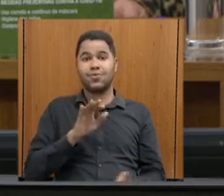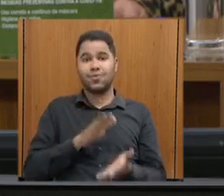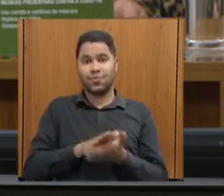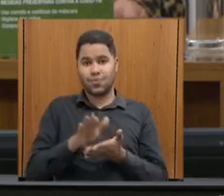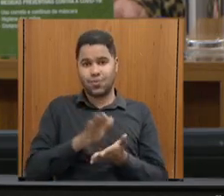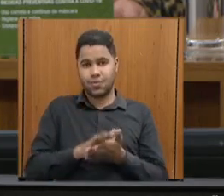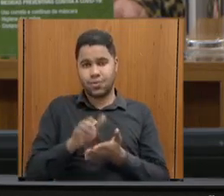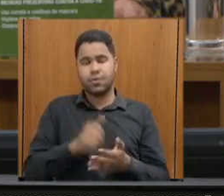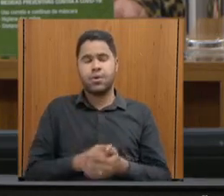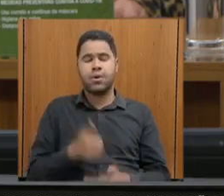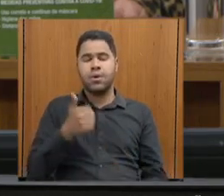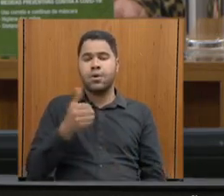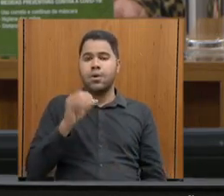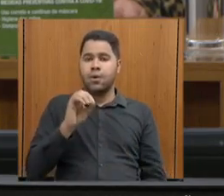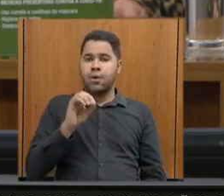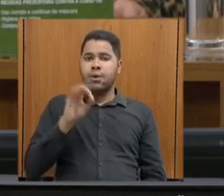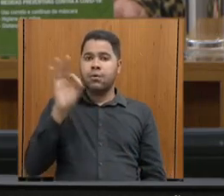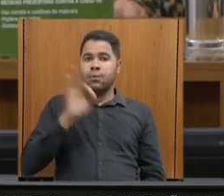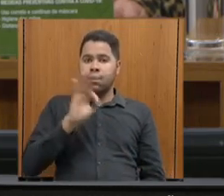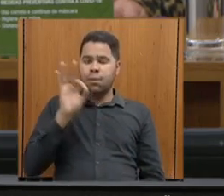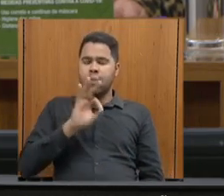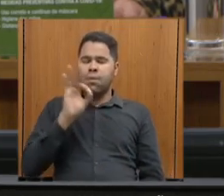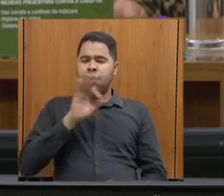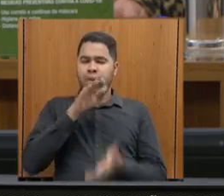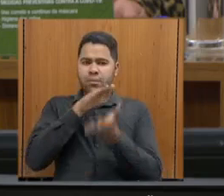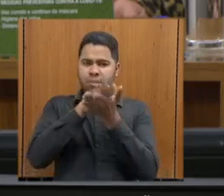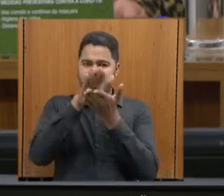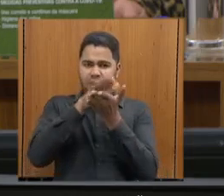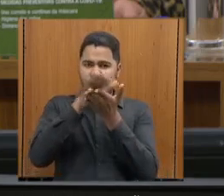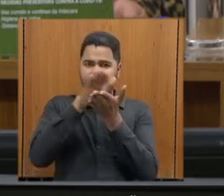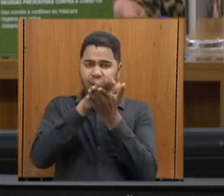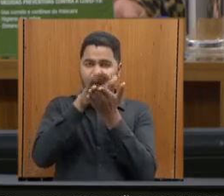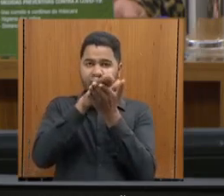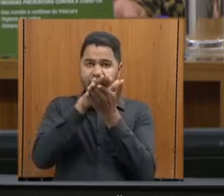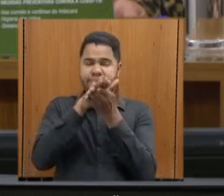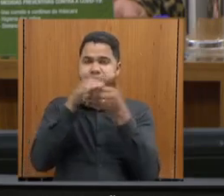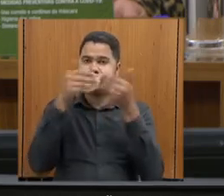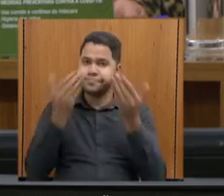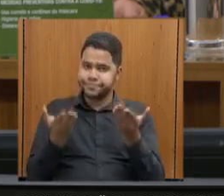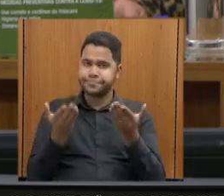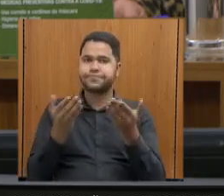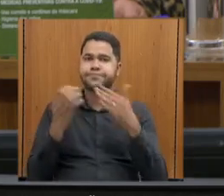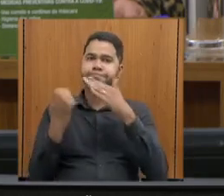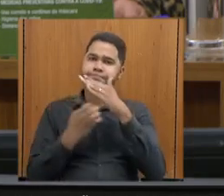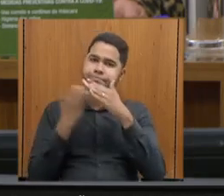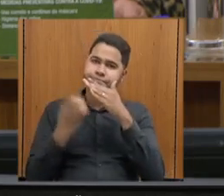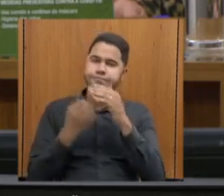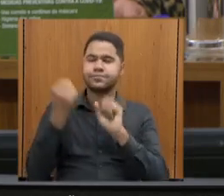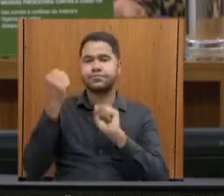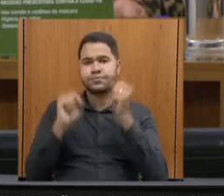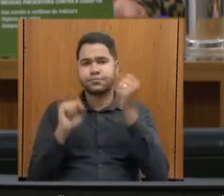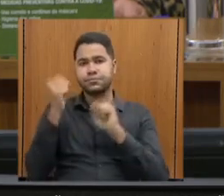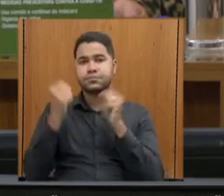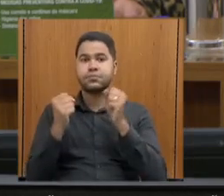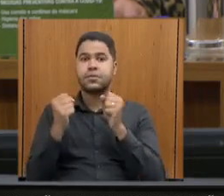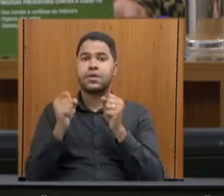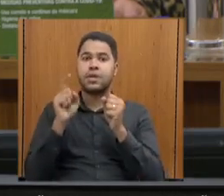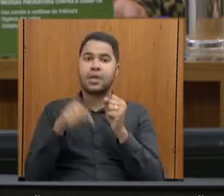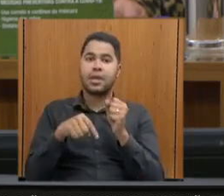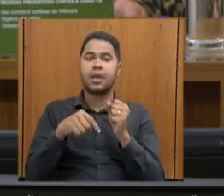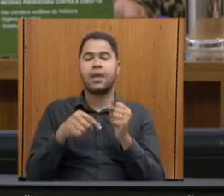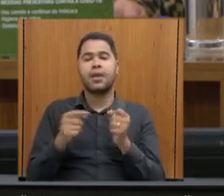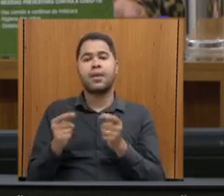né 10 por cento no curso da margem e para empresas indústrias que vão para o Mercado